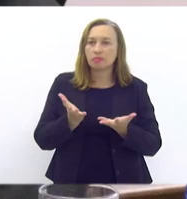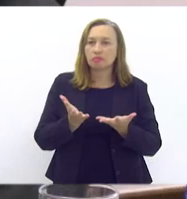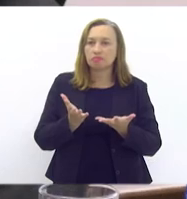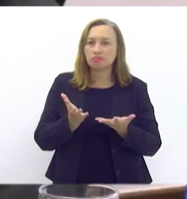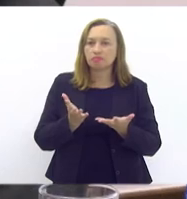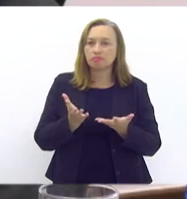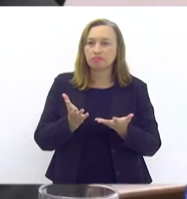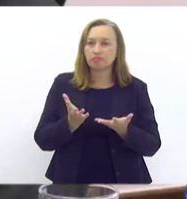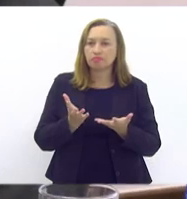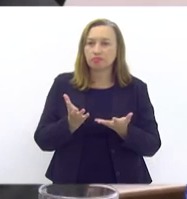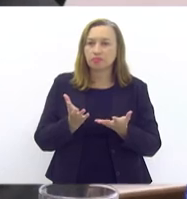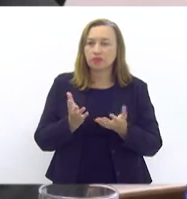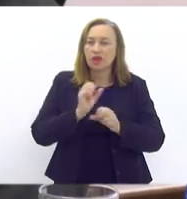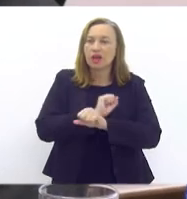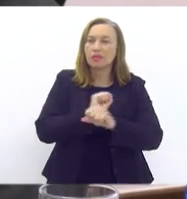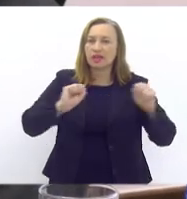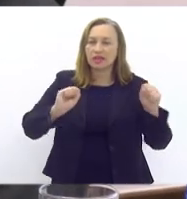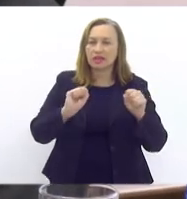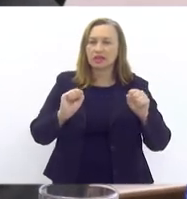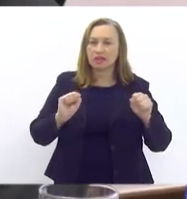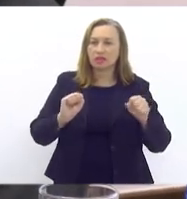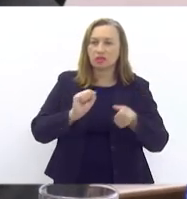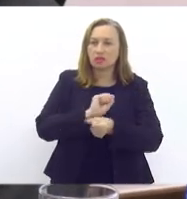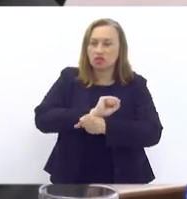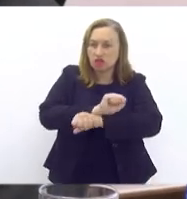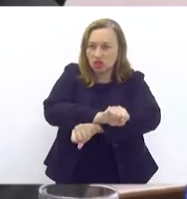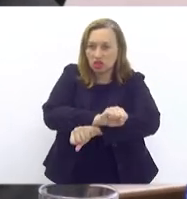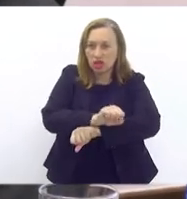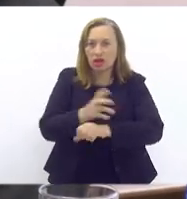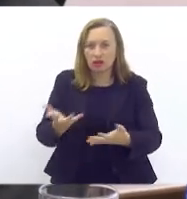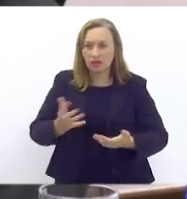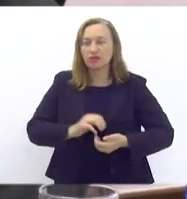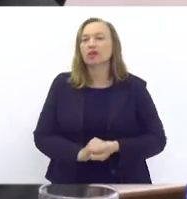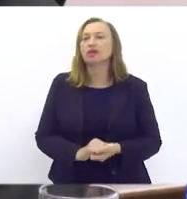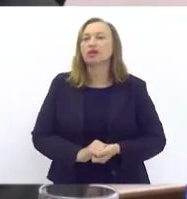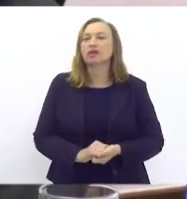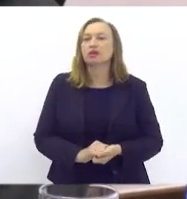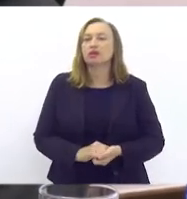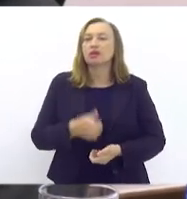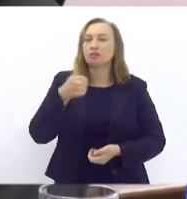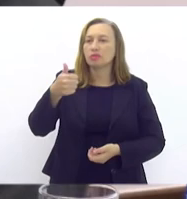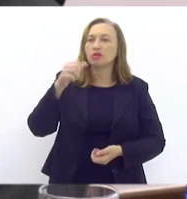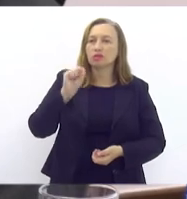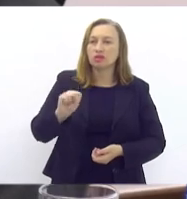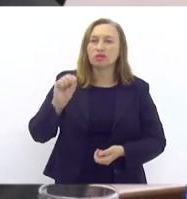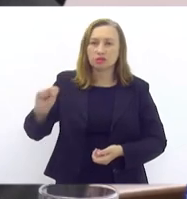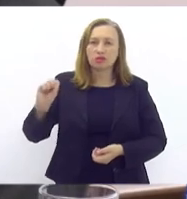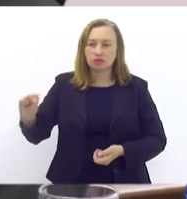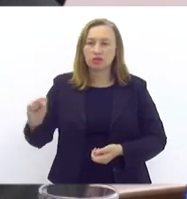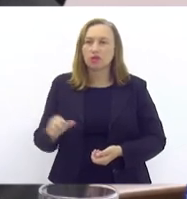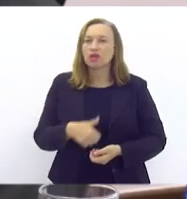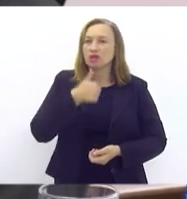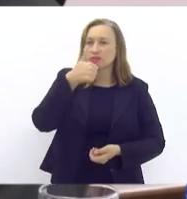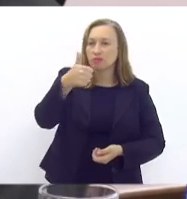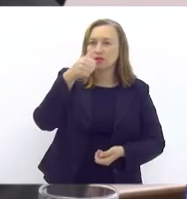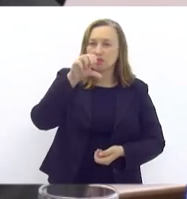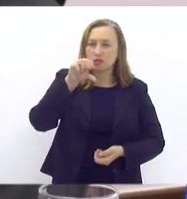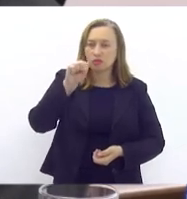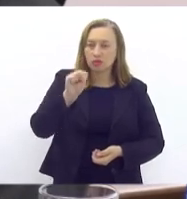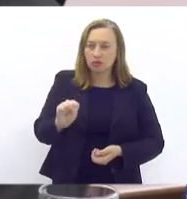a abolição dos escravos Abolição formal da escravidão 1888 e